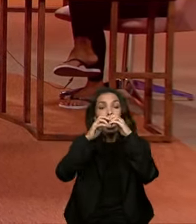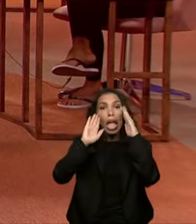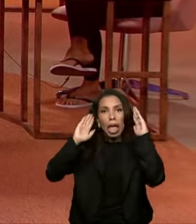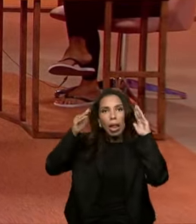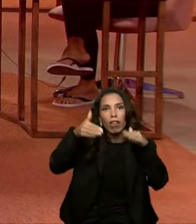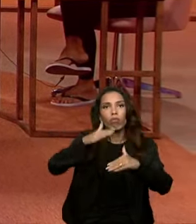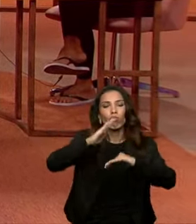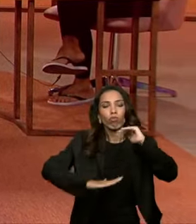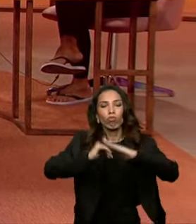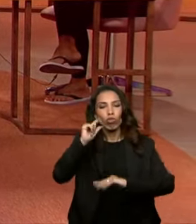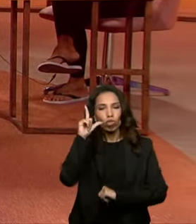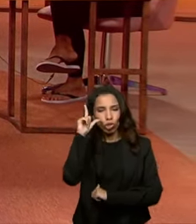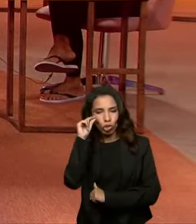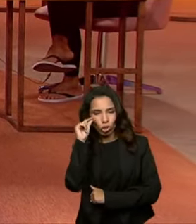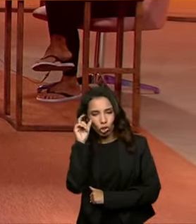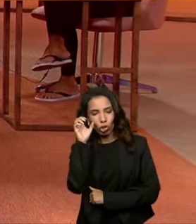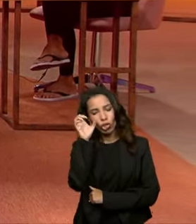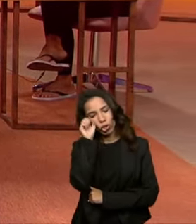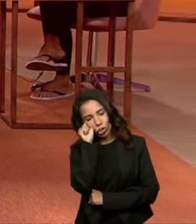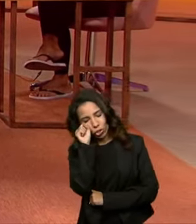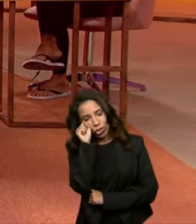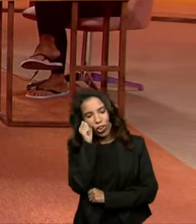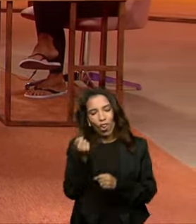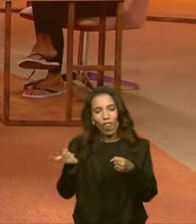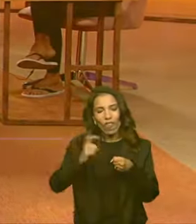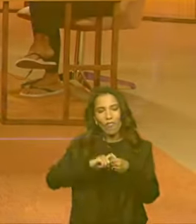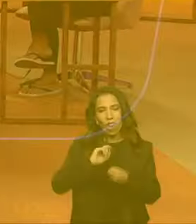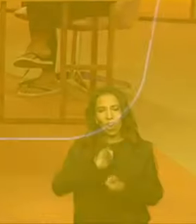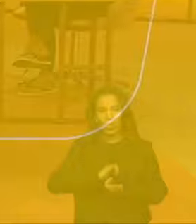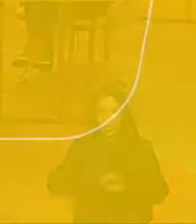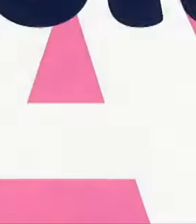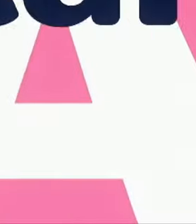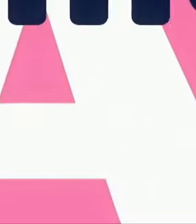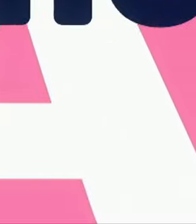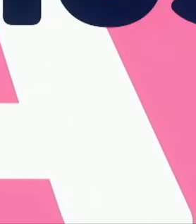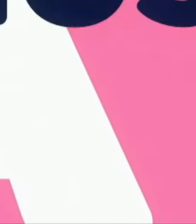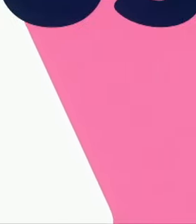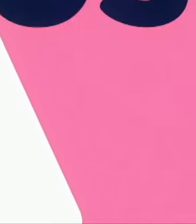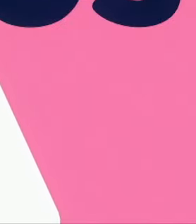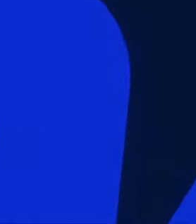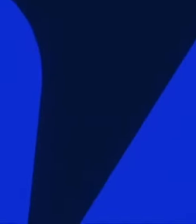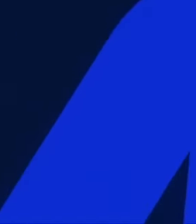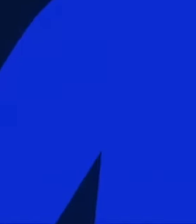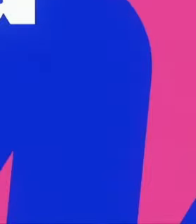volta já. Já tô te esperando, hein, garoto?